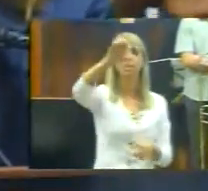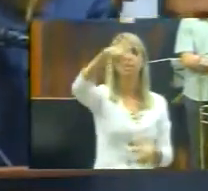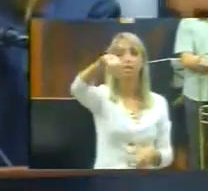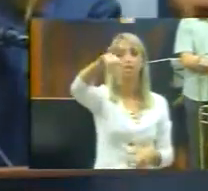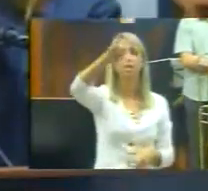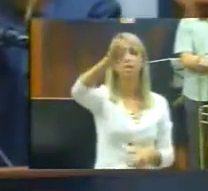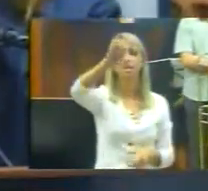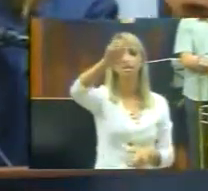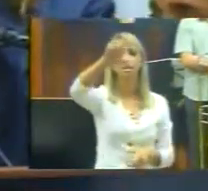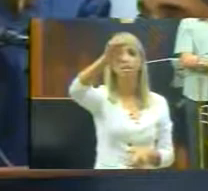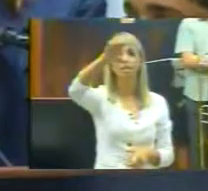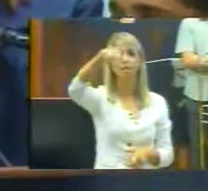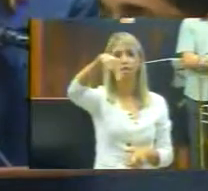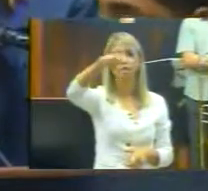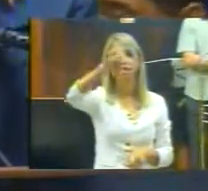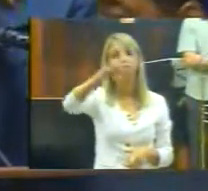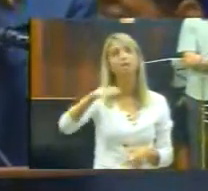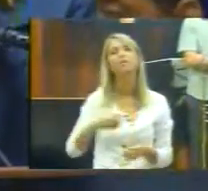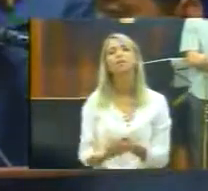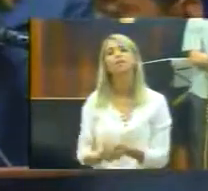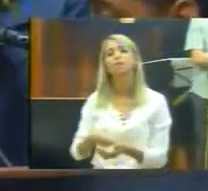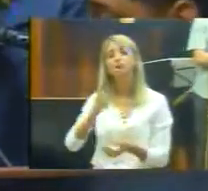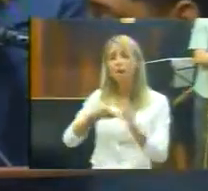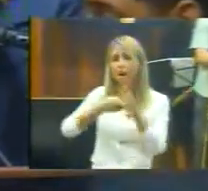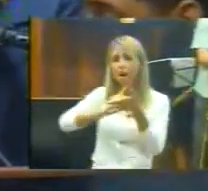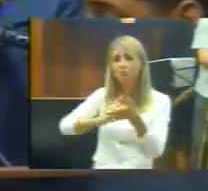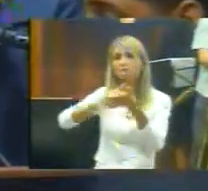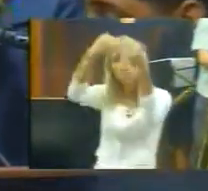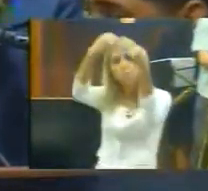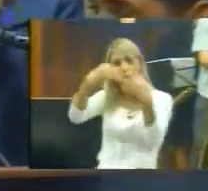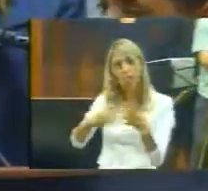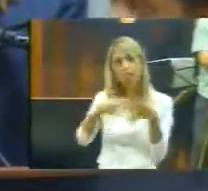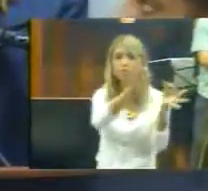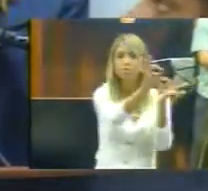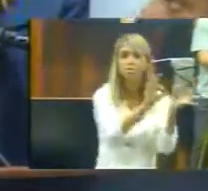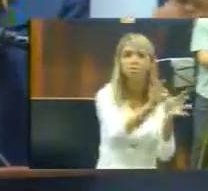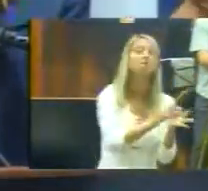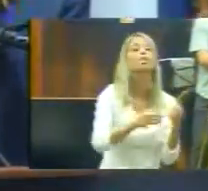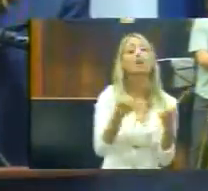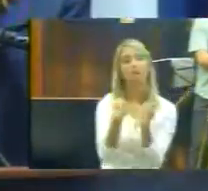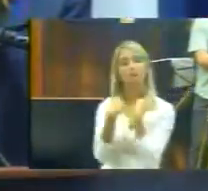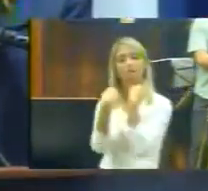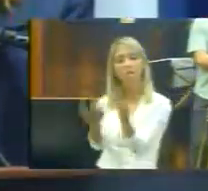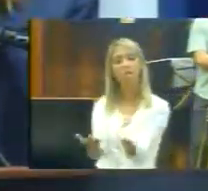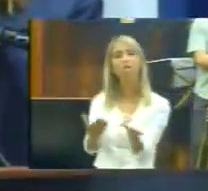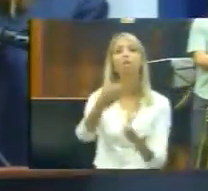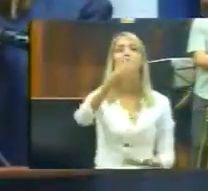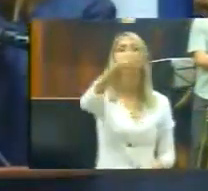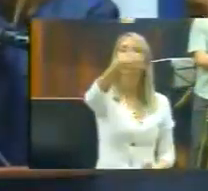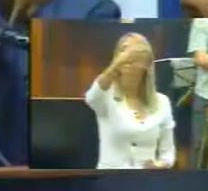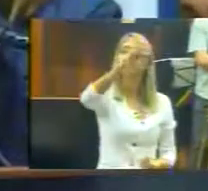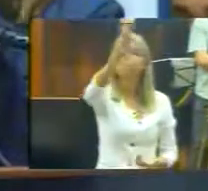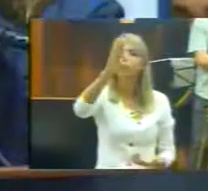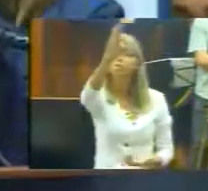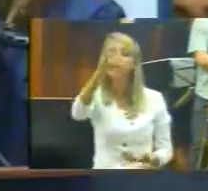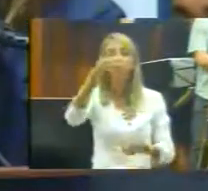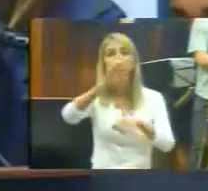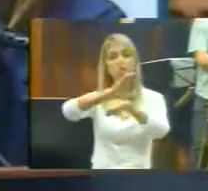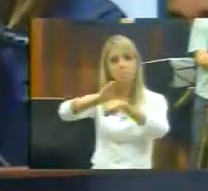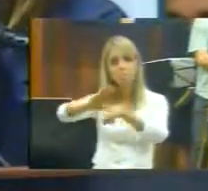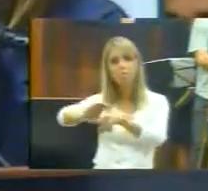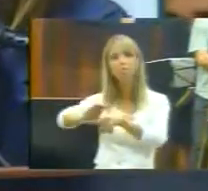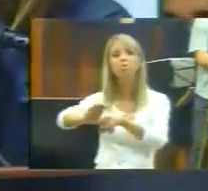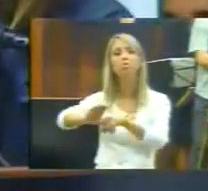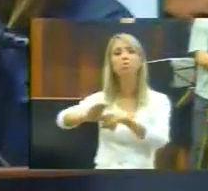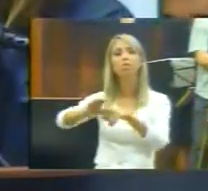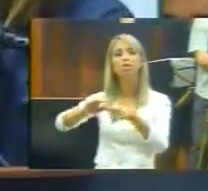que, quando nós falamos do projeto, ela disponibilizou 100%, uma bolsa de 100% para curso profissionalizante, né, que eles vão receber